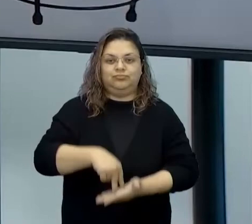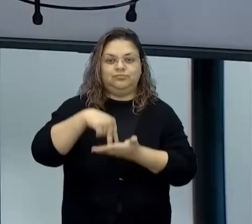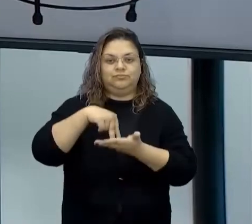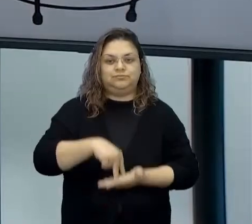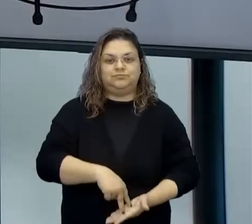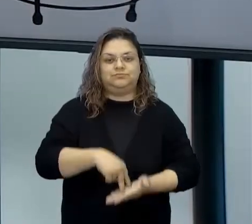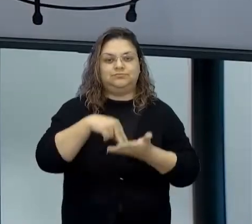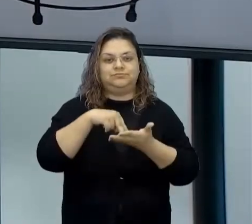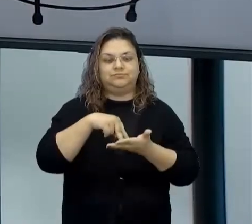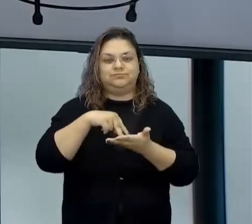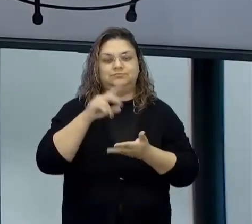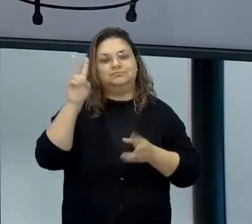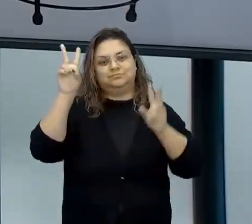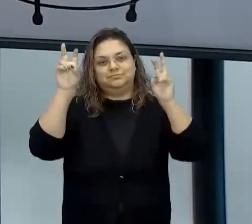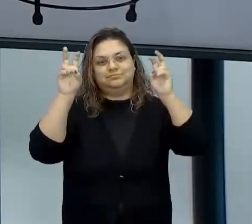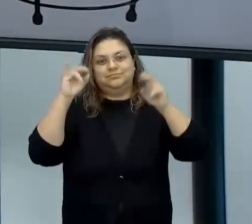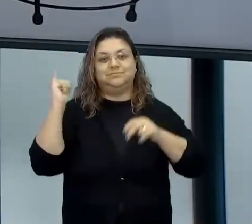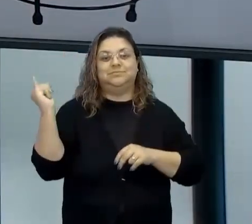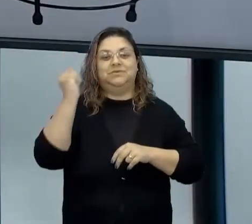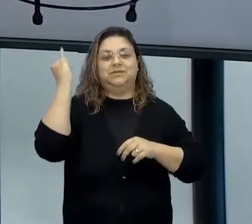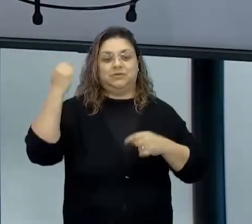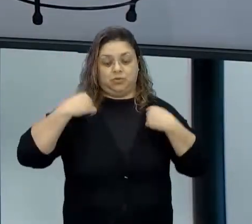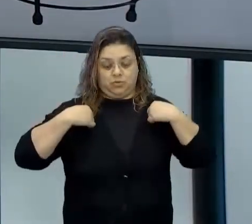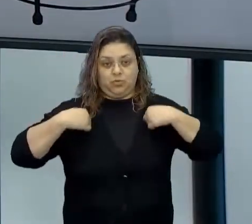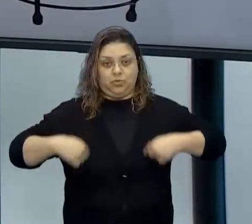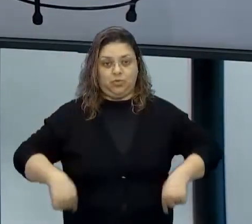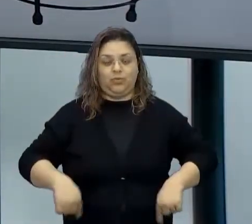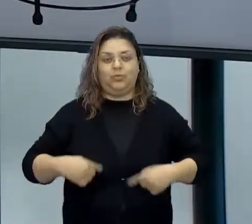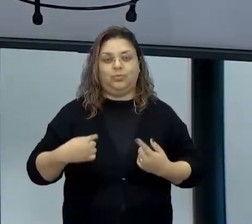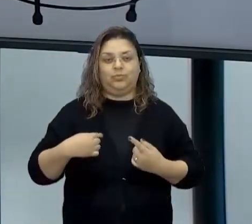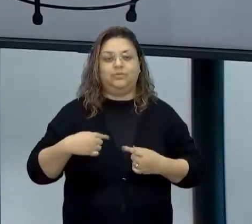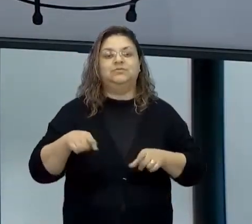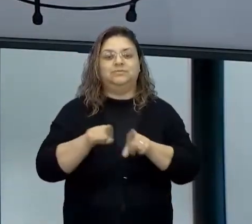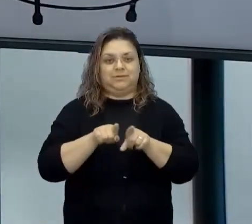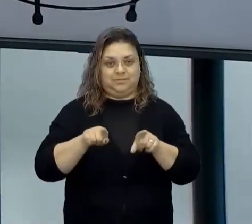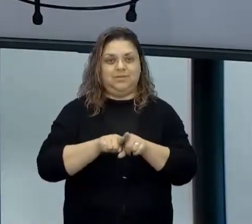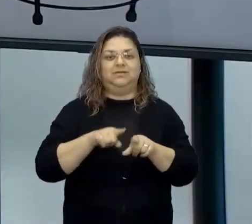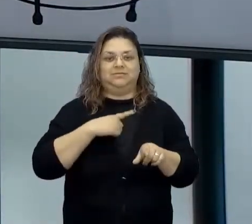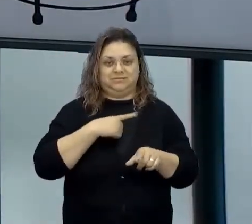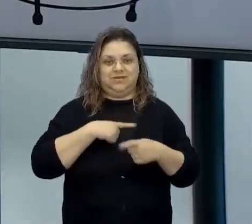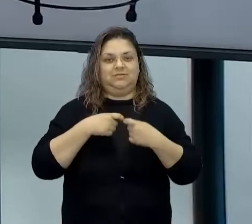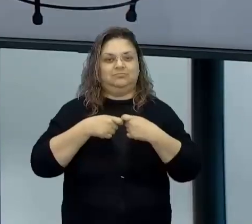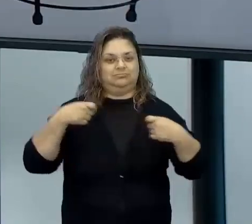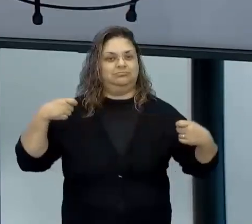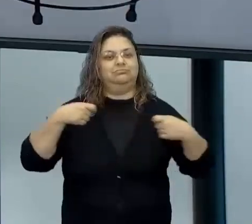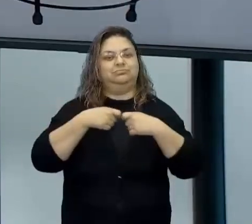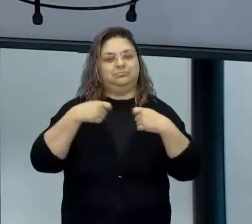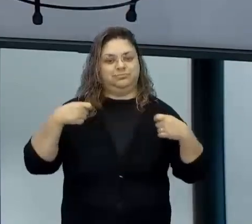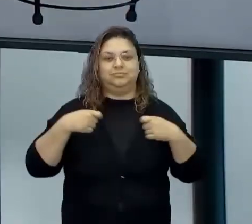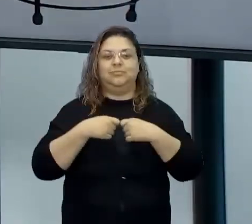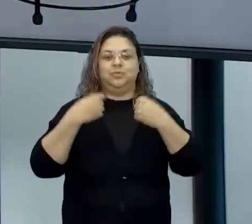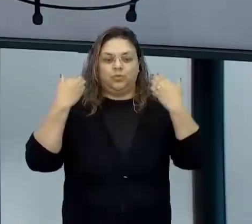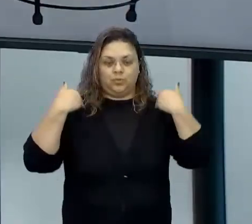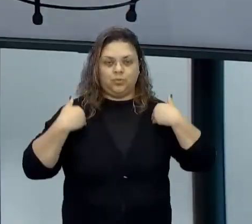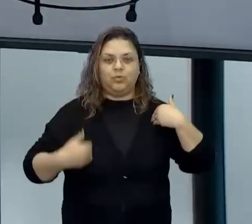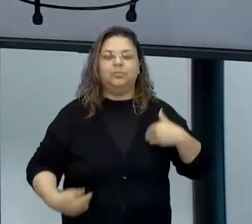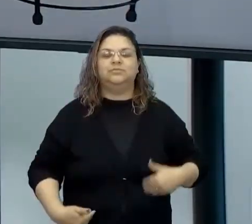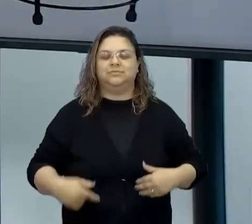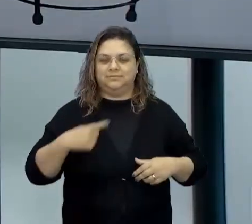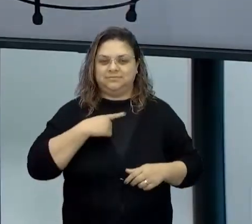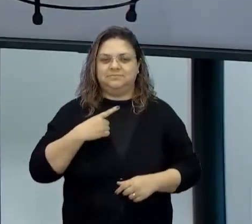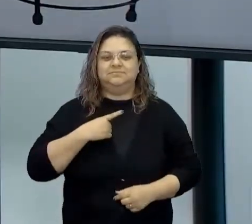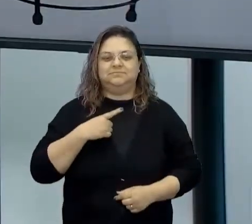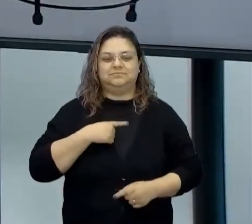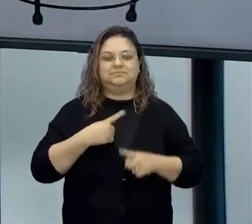de Ser Elástico. Nós também temos elasticidade em nosso corpo para manter